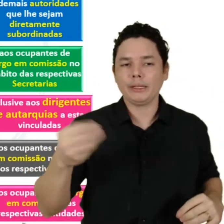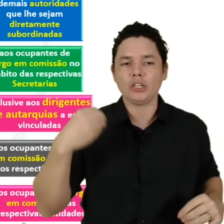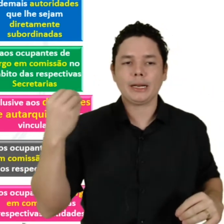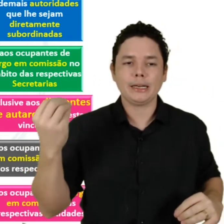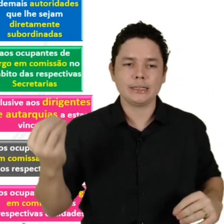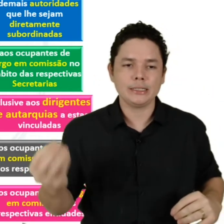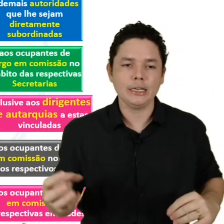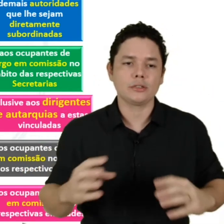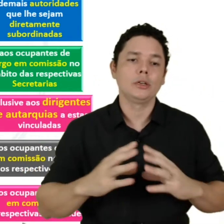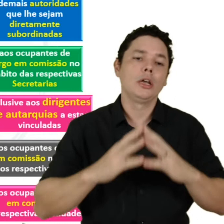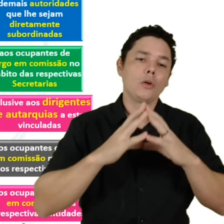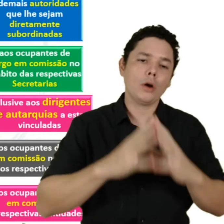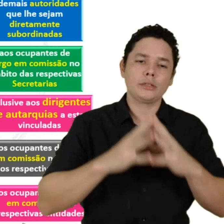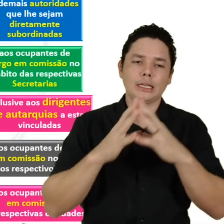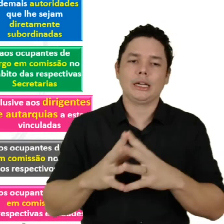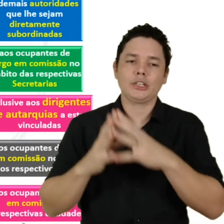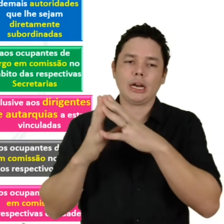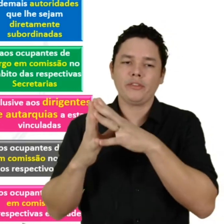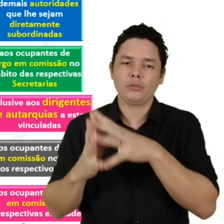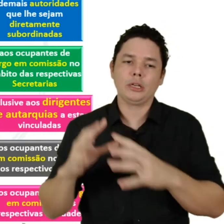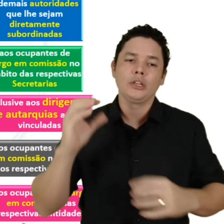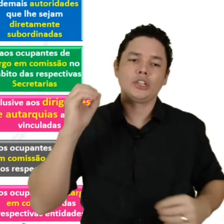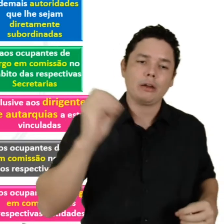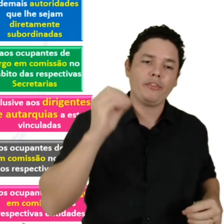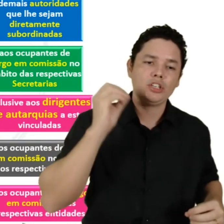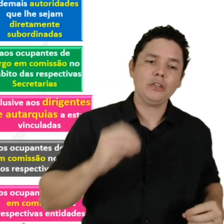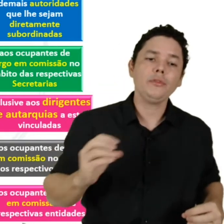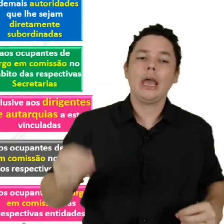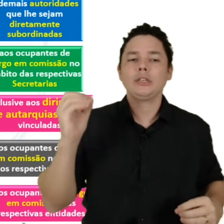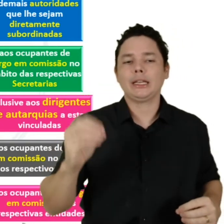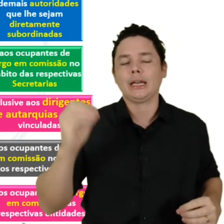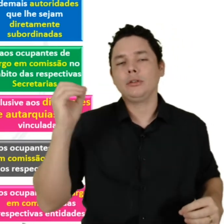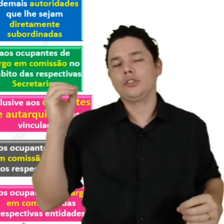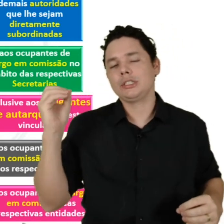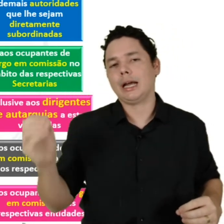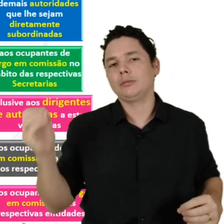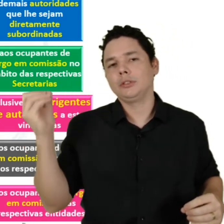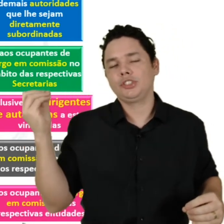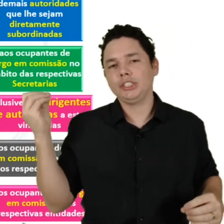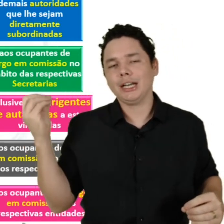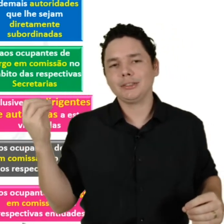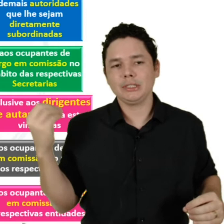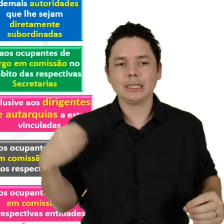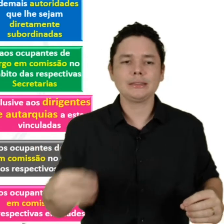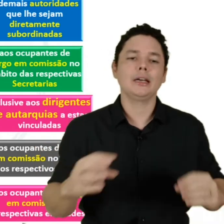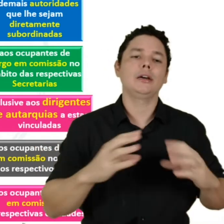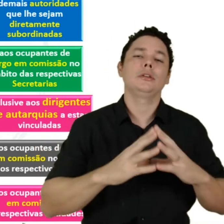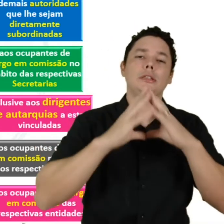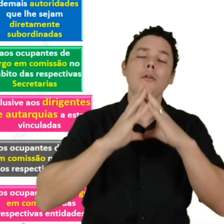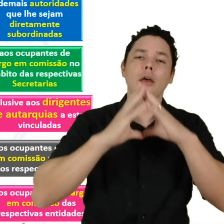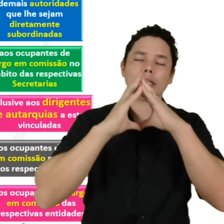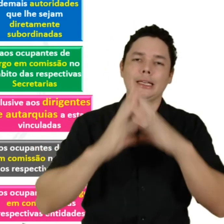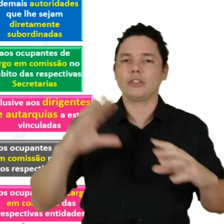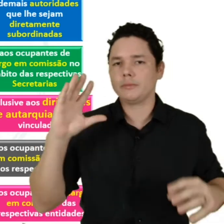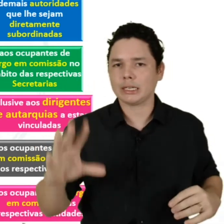é competente para dar exercício? Quando se tratar de cargo investidura de cargo efetivo, é o secretário de Estado de Administração.